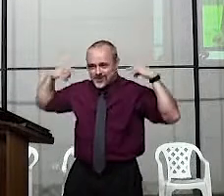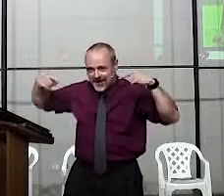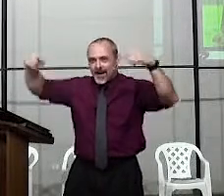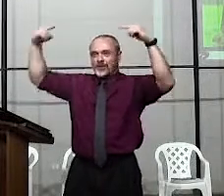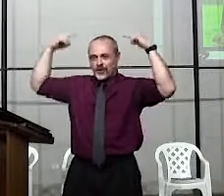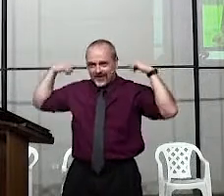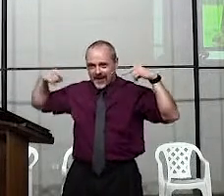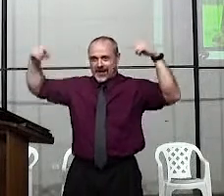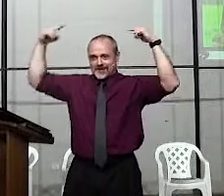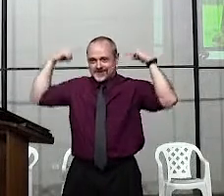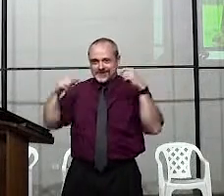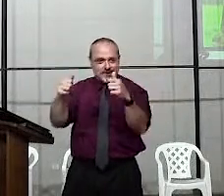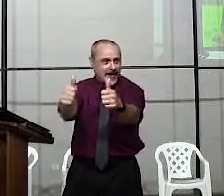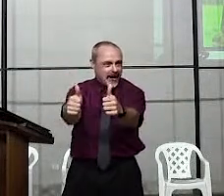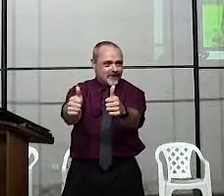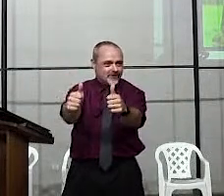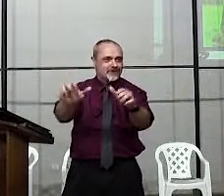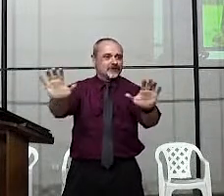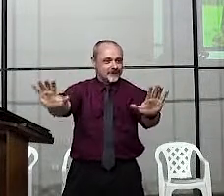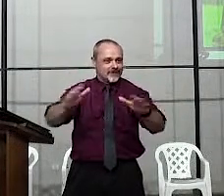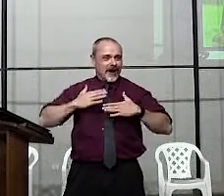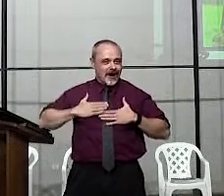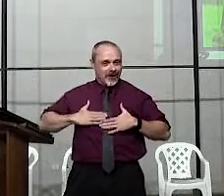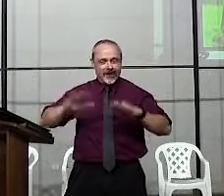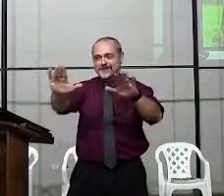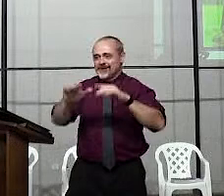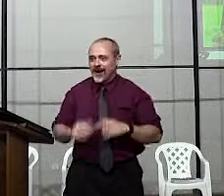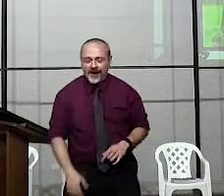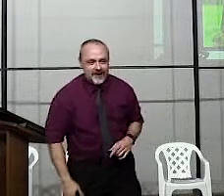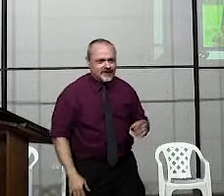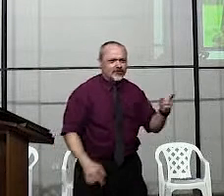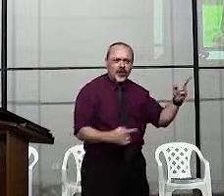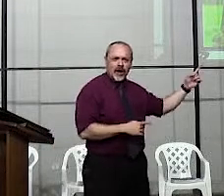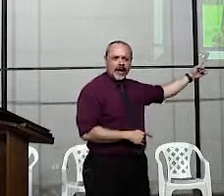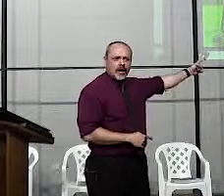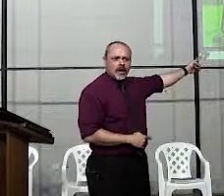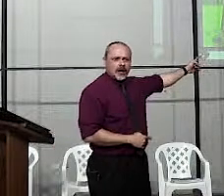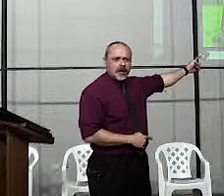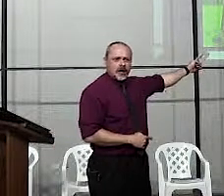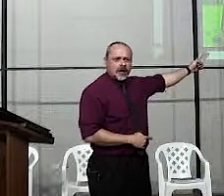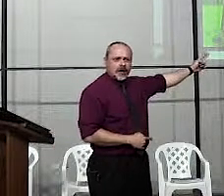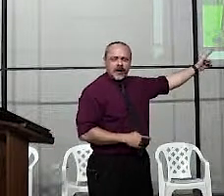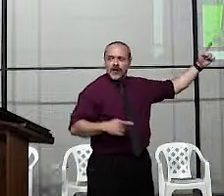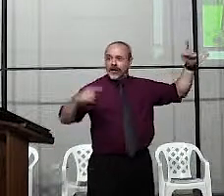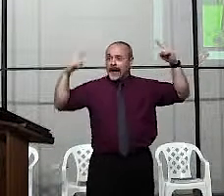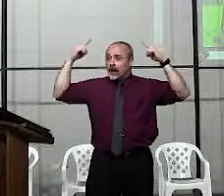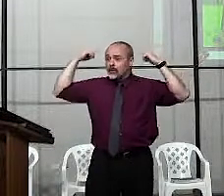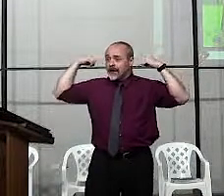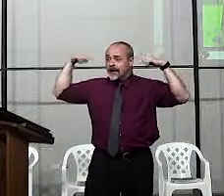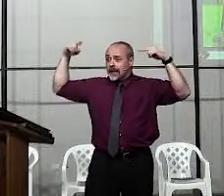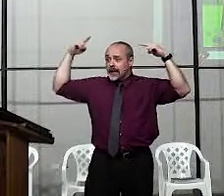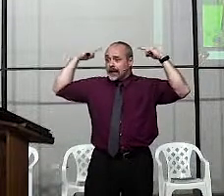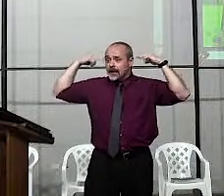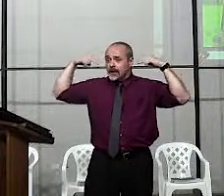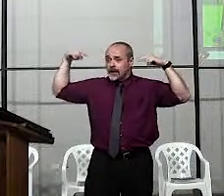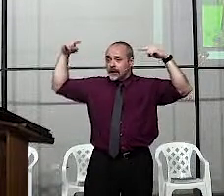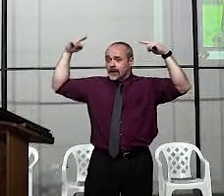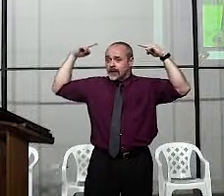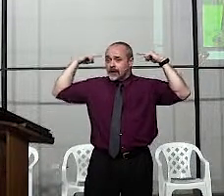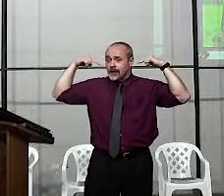Esse é o sinal para ovelha. Tudo bem? Calma. Então foi a ovelha.